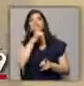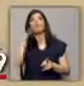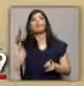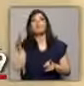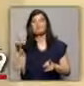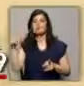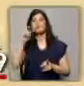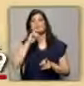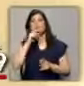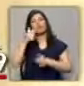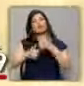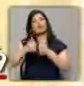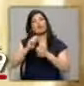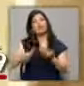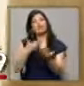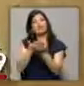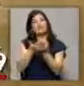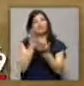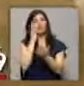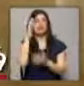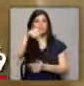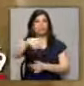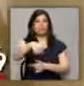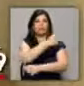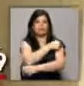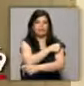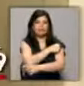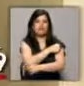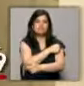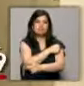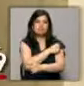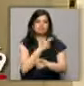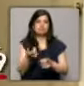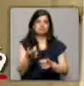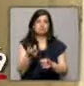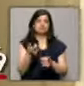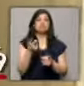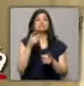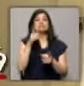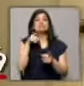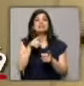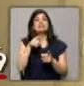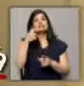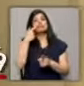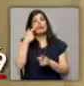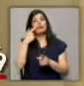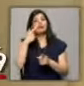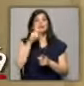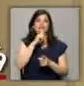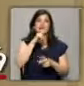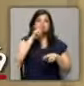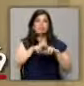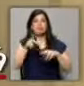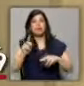estiver ligado a uma empresa que esteja aqui incubada na Baixa da Cidade, ou na Rua Castilho, ou numa das incubadoras da cidade de Lisboa. Portanto, acaba por ser uma extensão